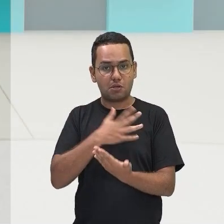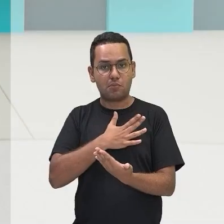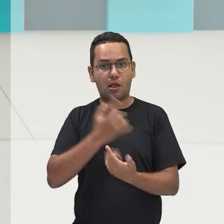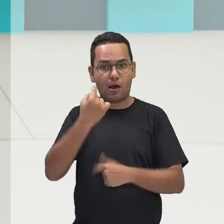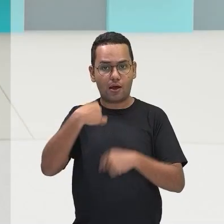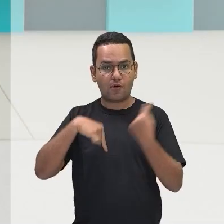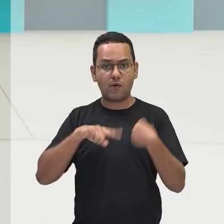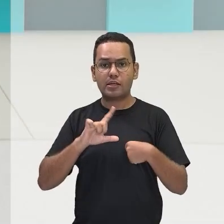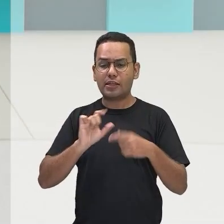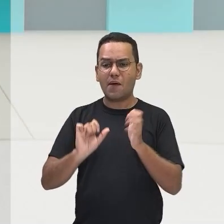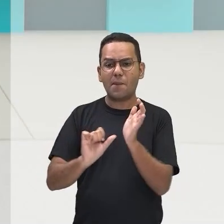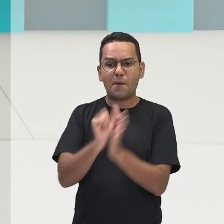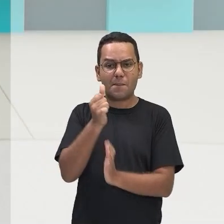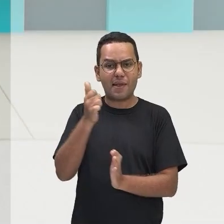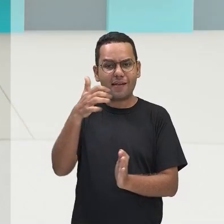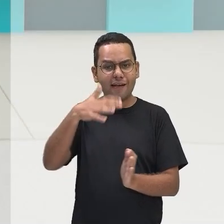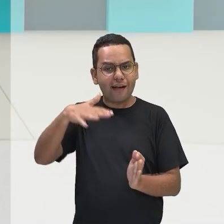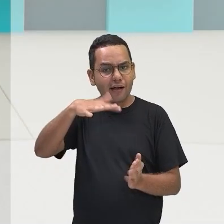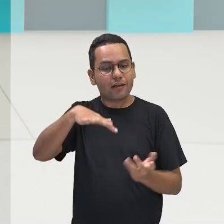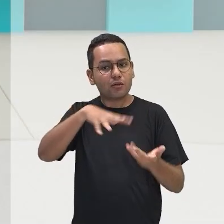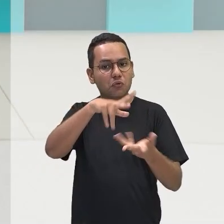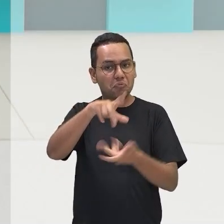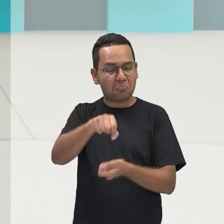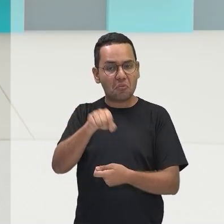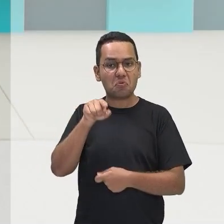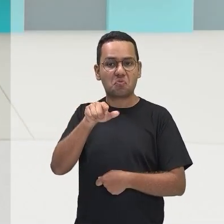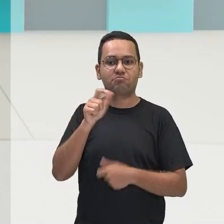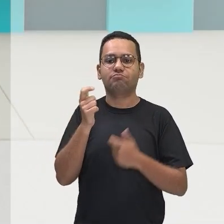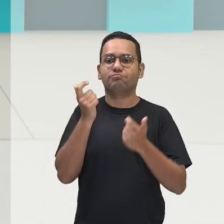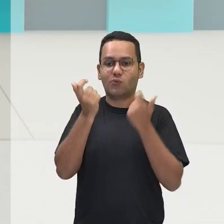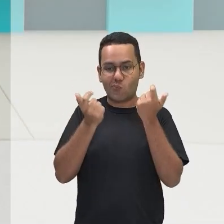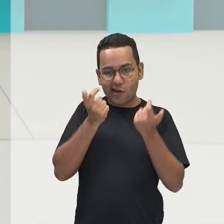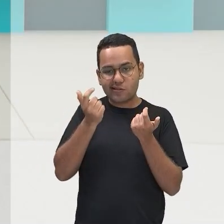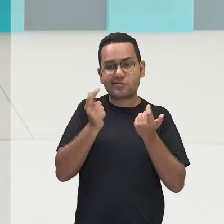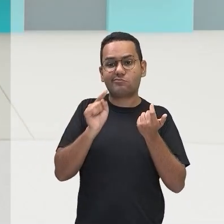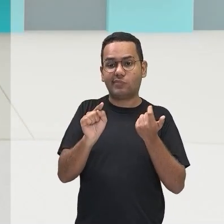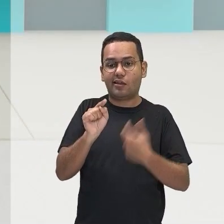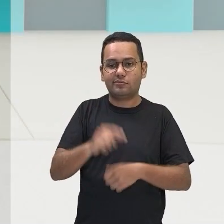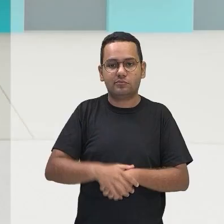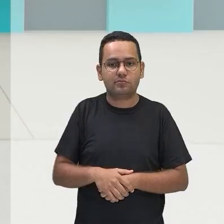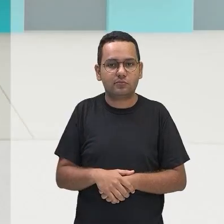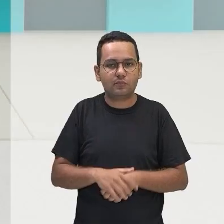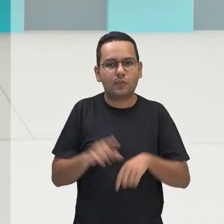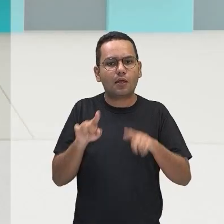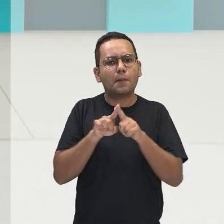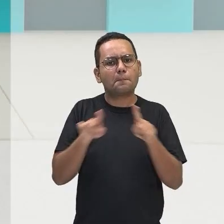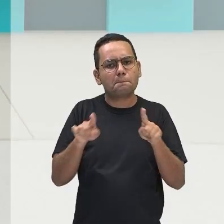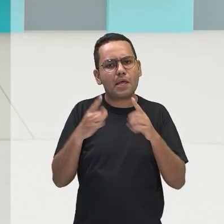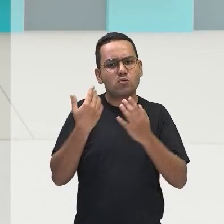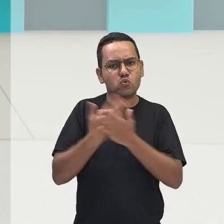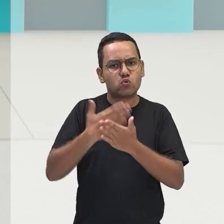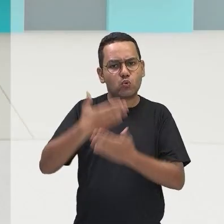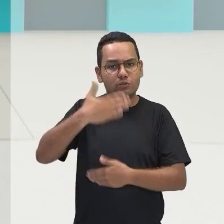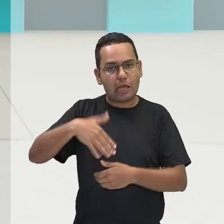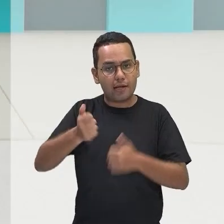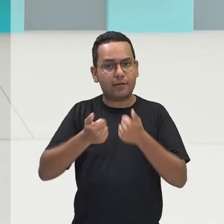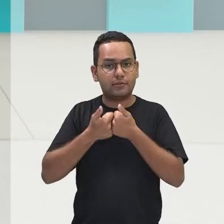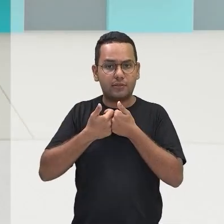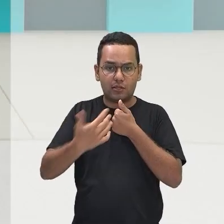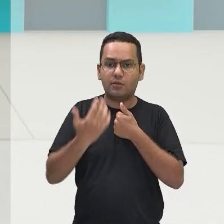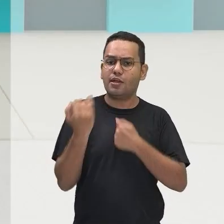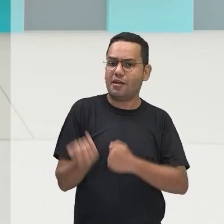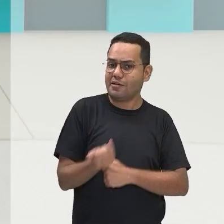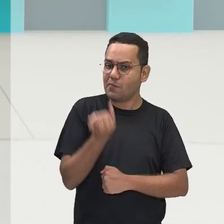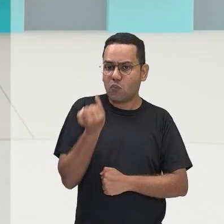em mortalidade no mundo. Desta forma, o estudo da anatomia desse sistema é a base do conhecimento para o combate